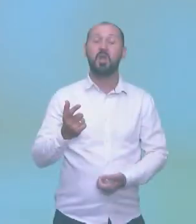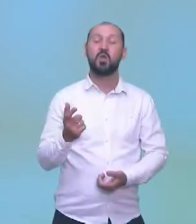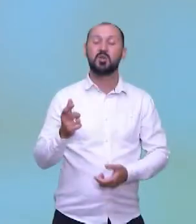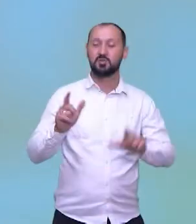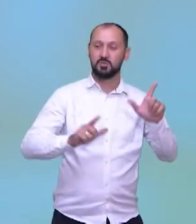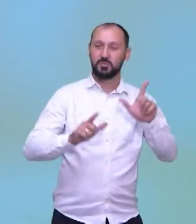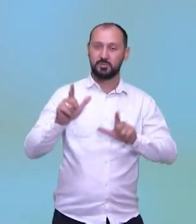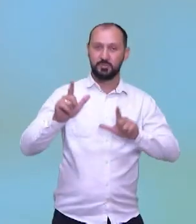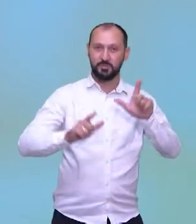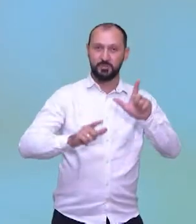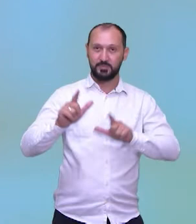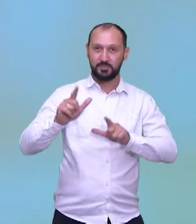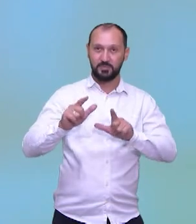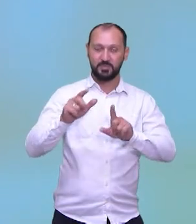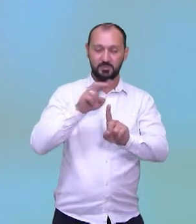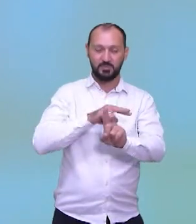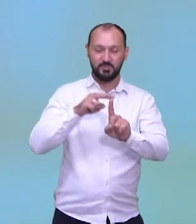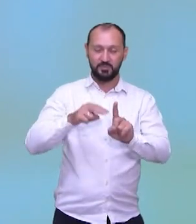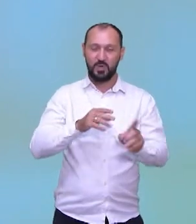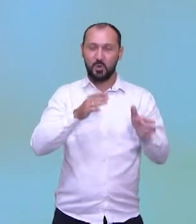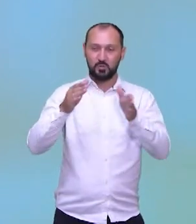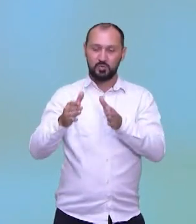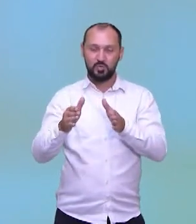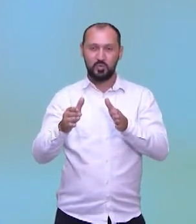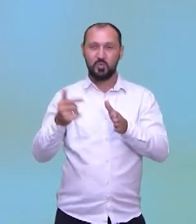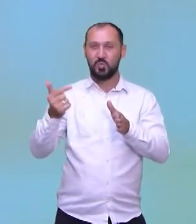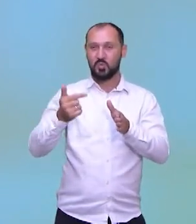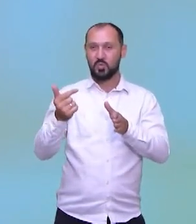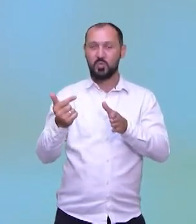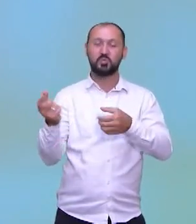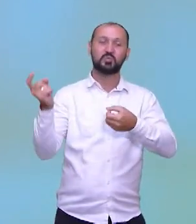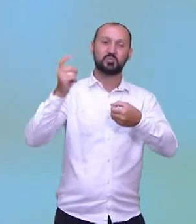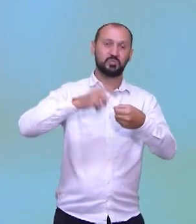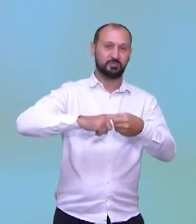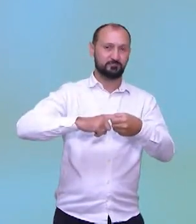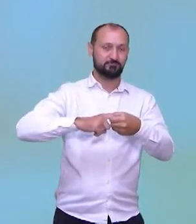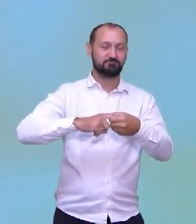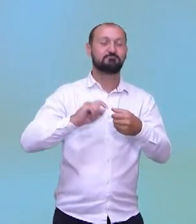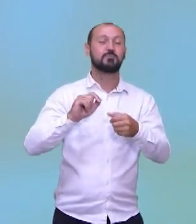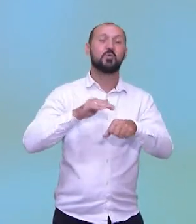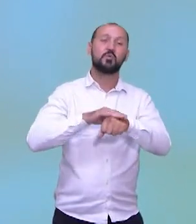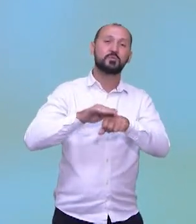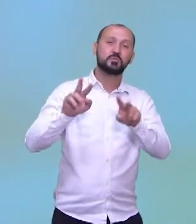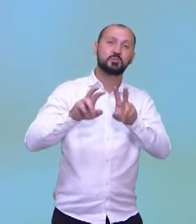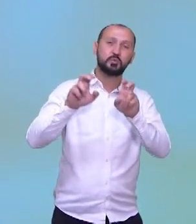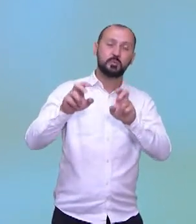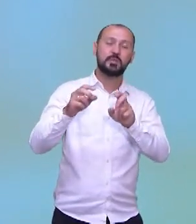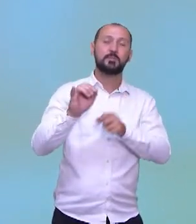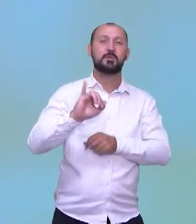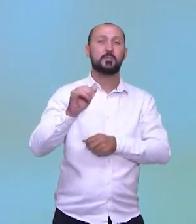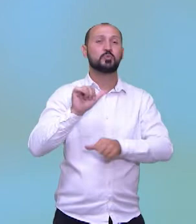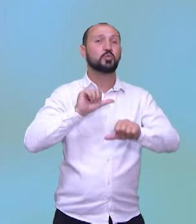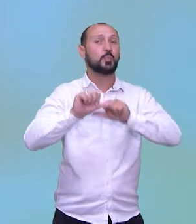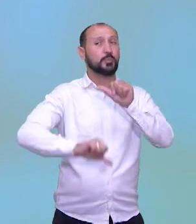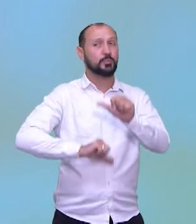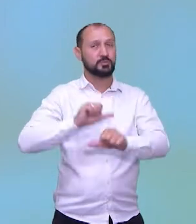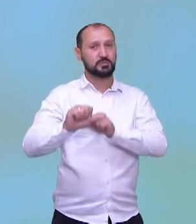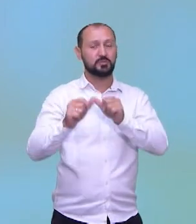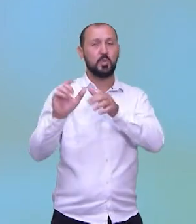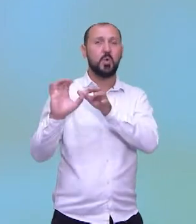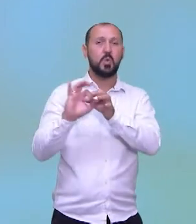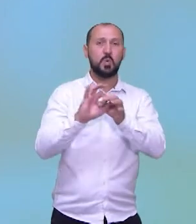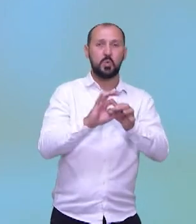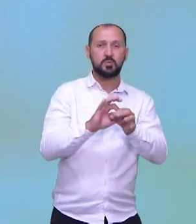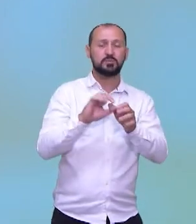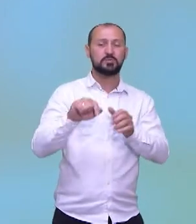Muito bem, a gente volta agora no nosso segundo e último bloco do Ponto de Vista, falando sobre reforma tributária, falando sobre